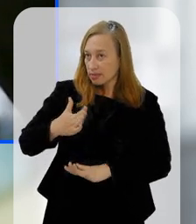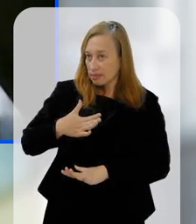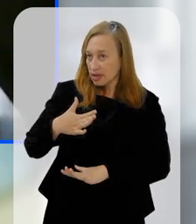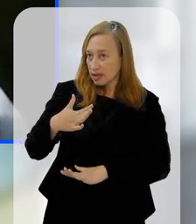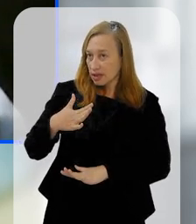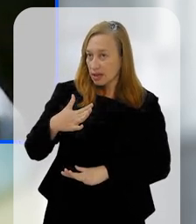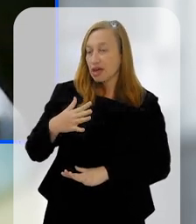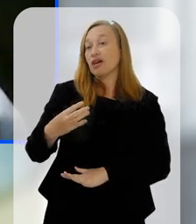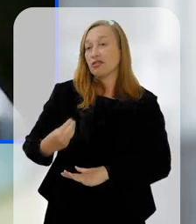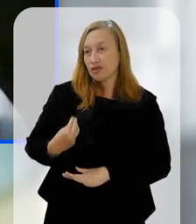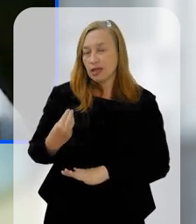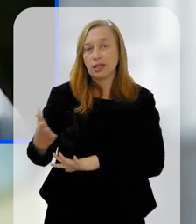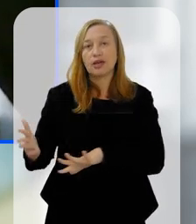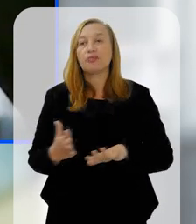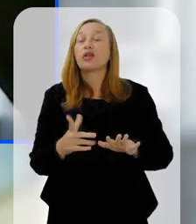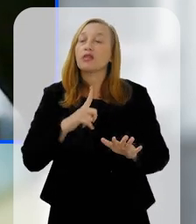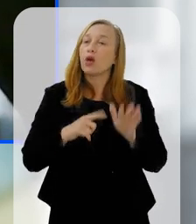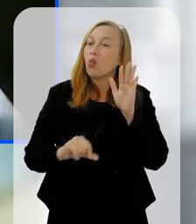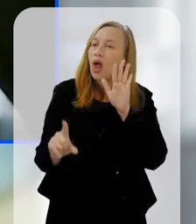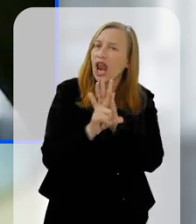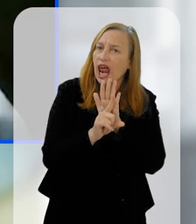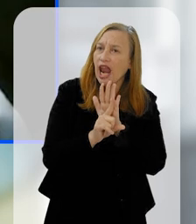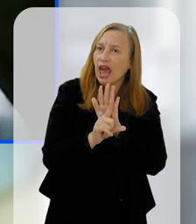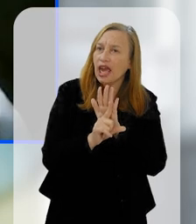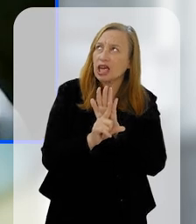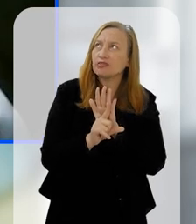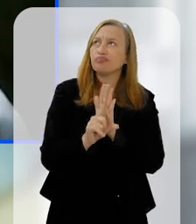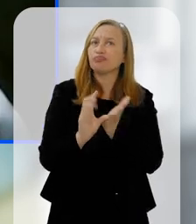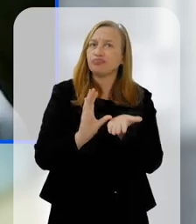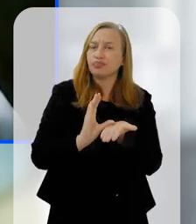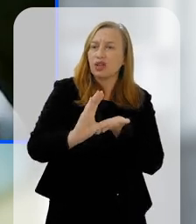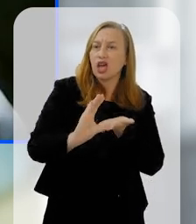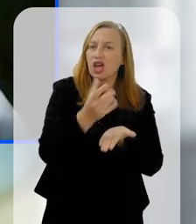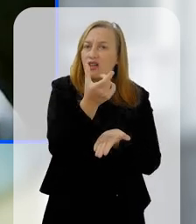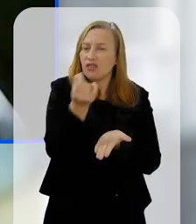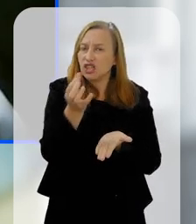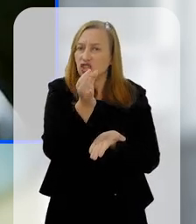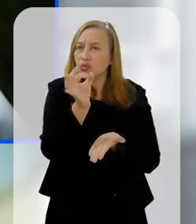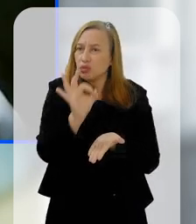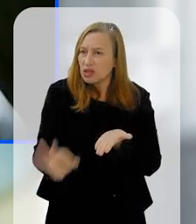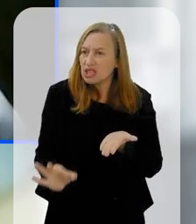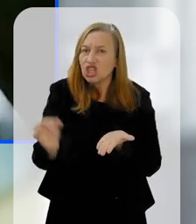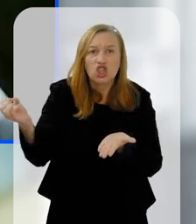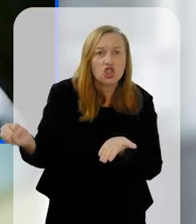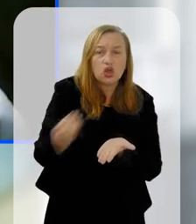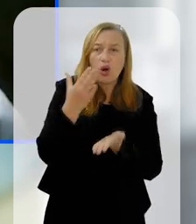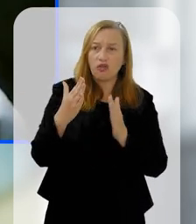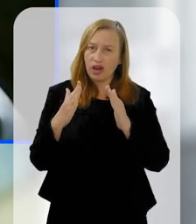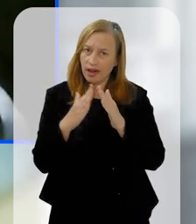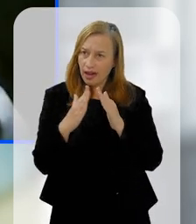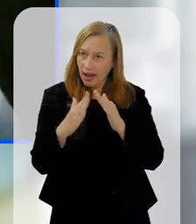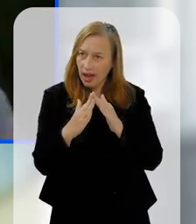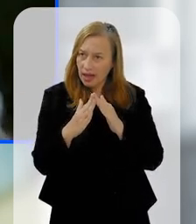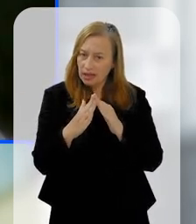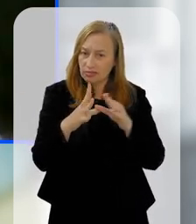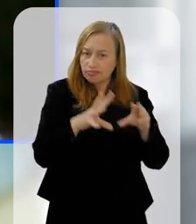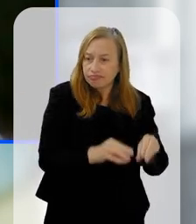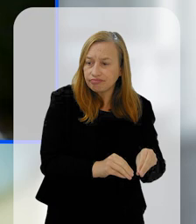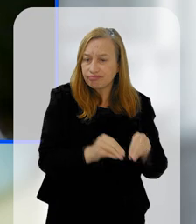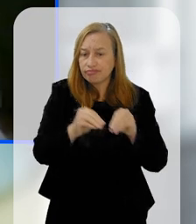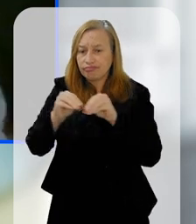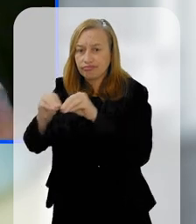até uma lei estadual reservando 20% das novas habitações para aquelas que têm que